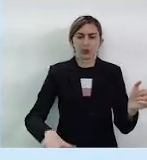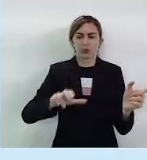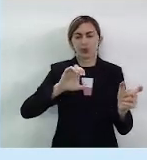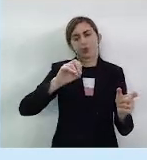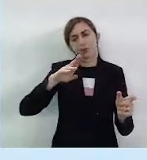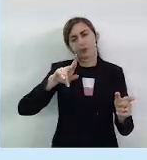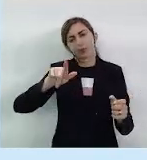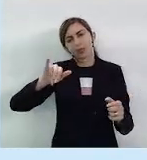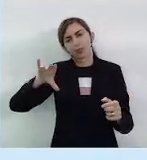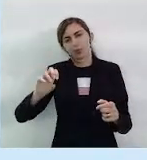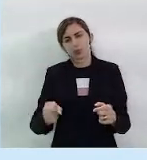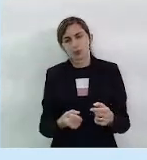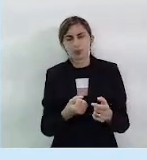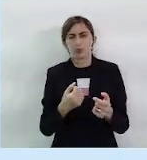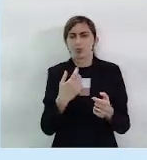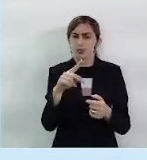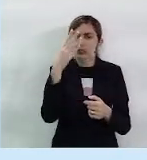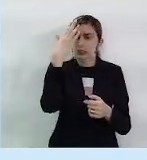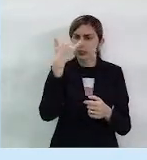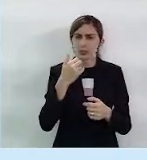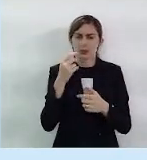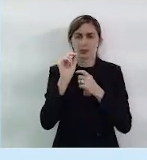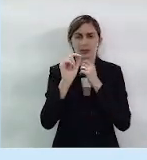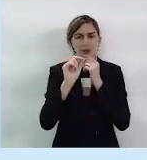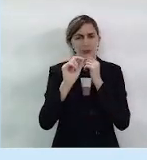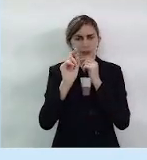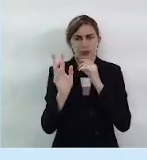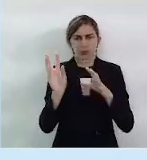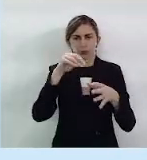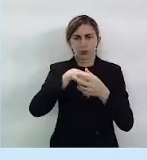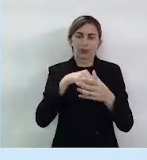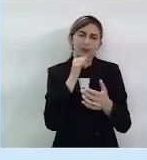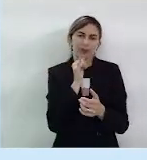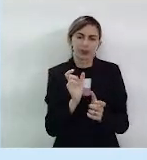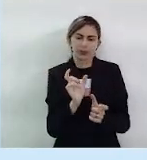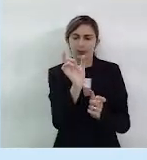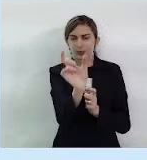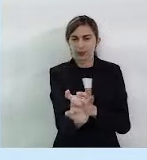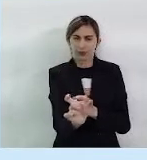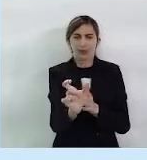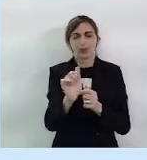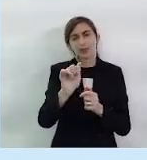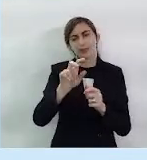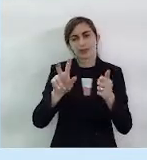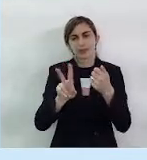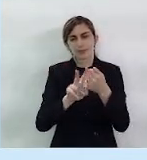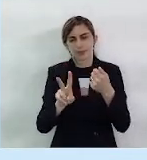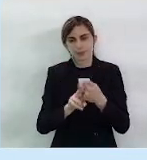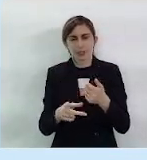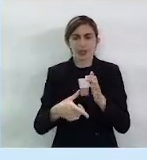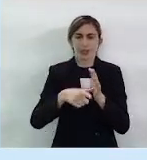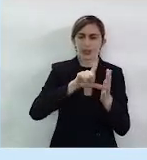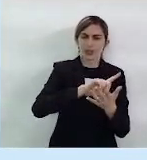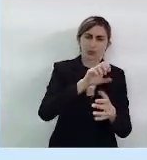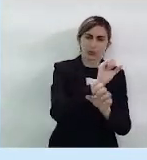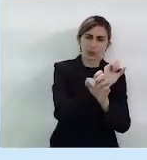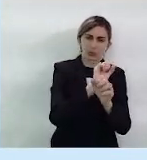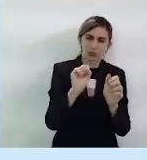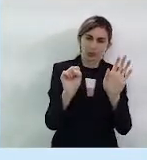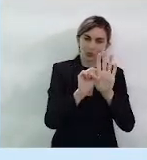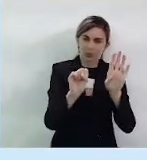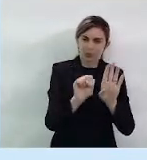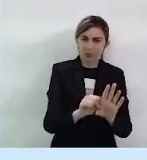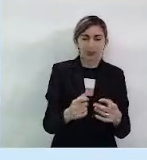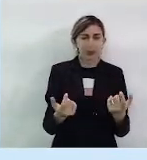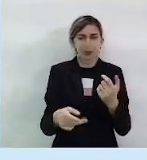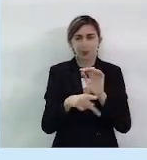oblíquos átonos. É saber que colocar, por exemplo, o advérbio antes do substantivo e do próprio